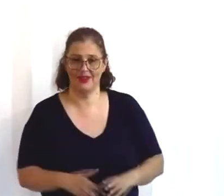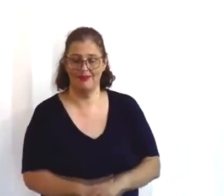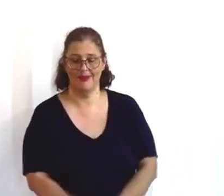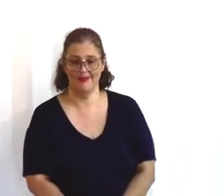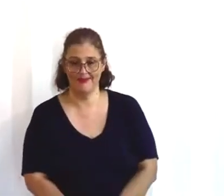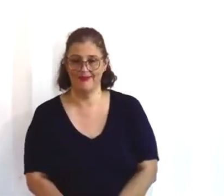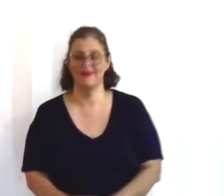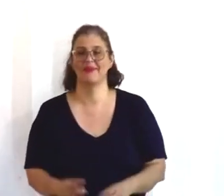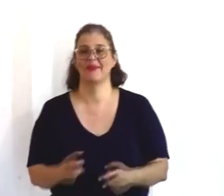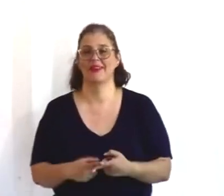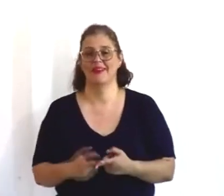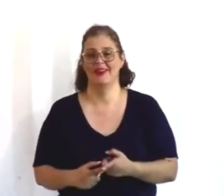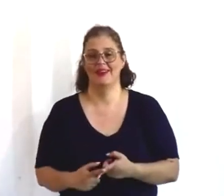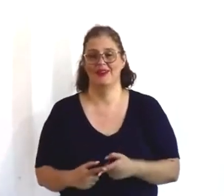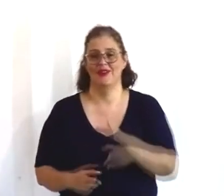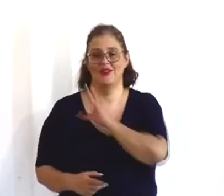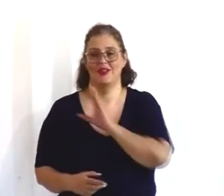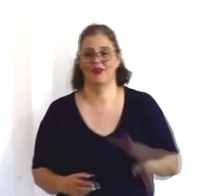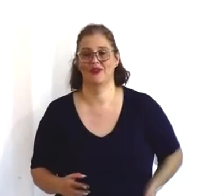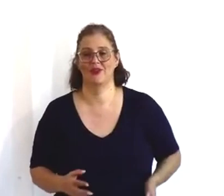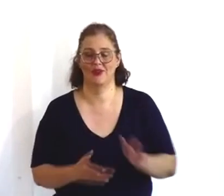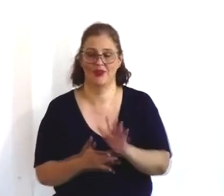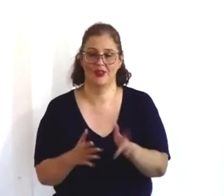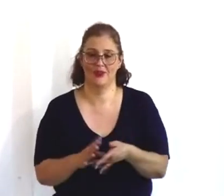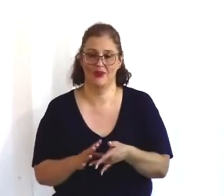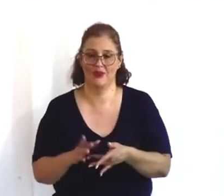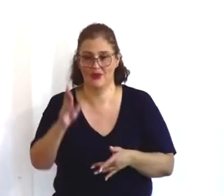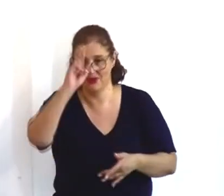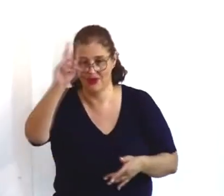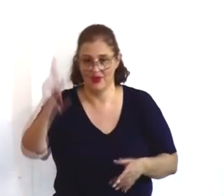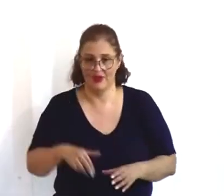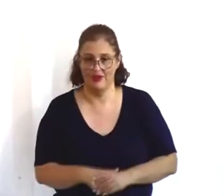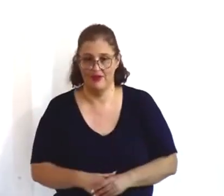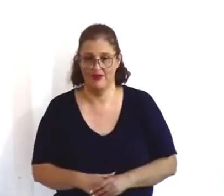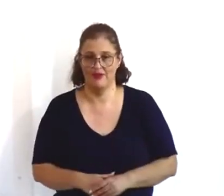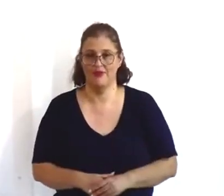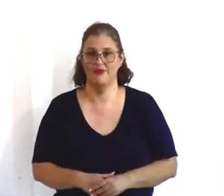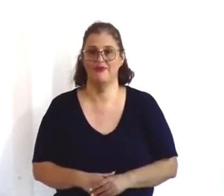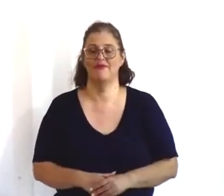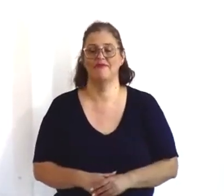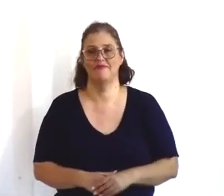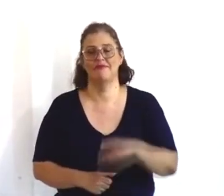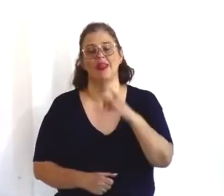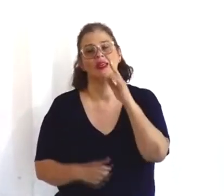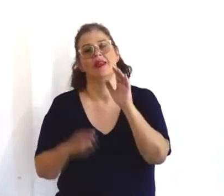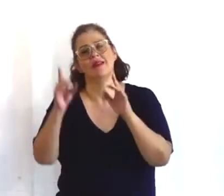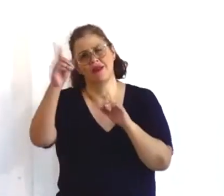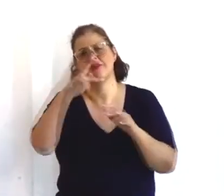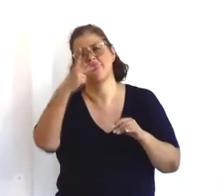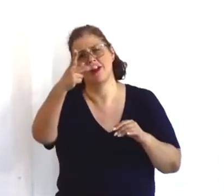muito vitorioso, Cristo Jesus, o Senhor. Deus falou ao seu coração nessa manhã,